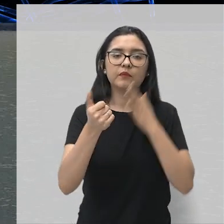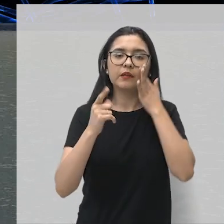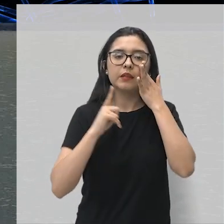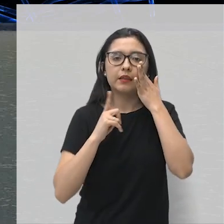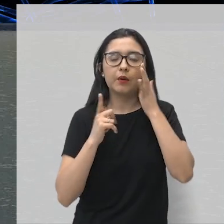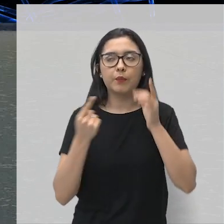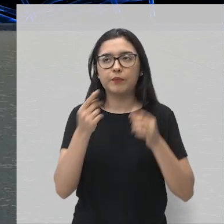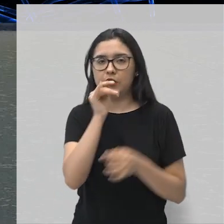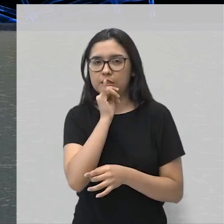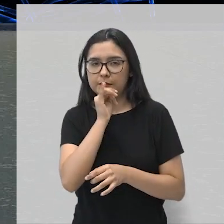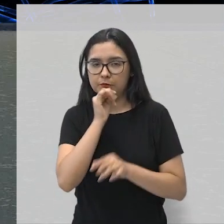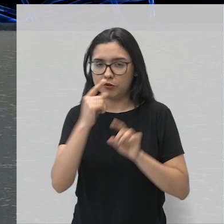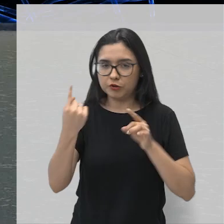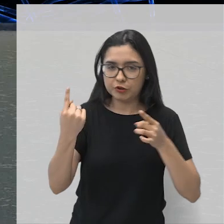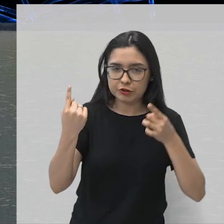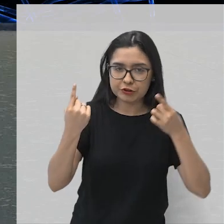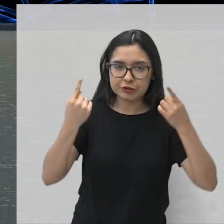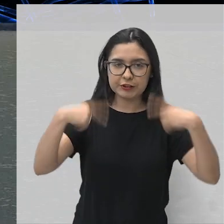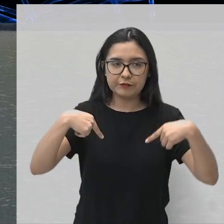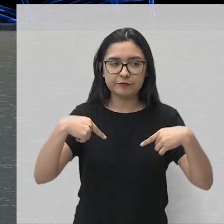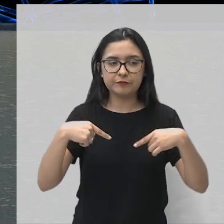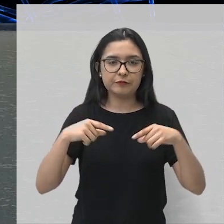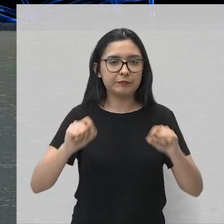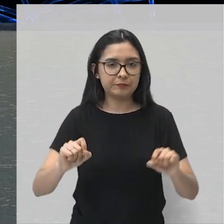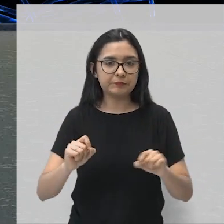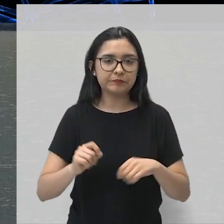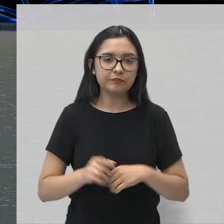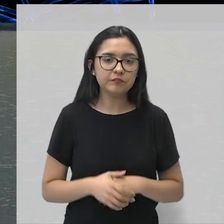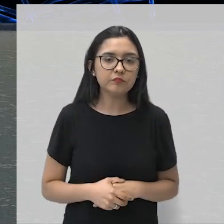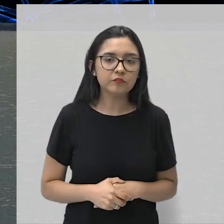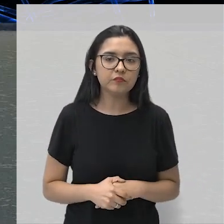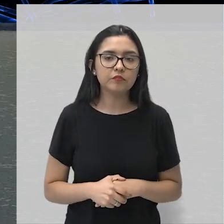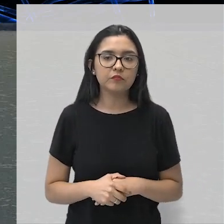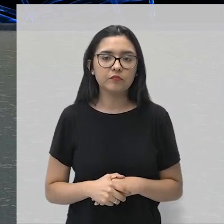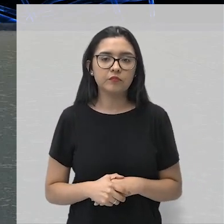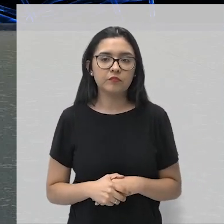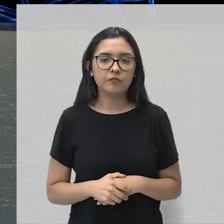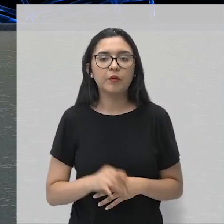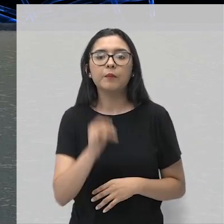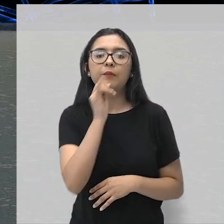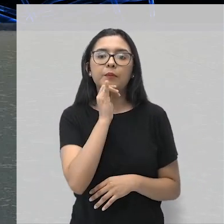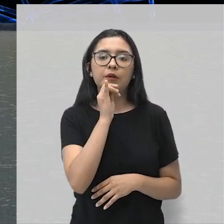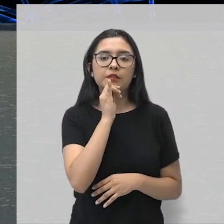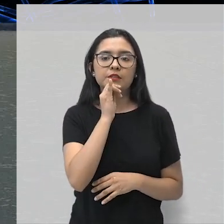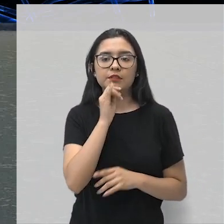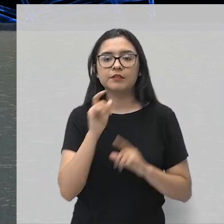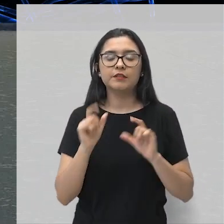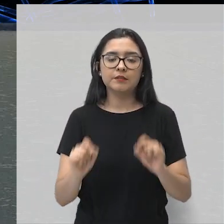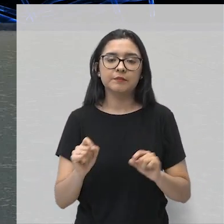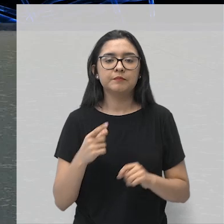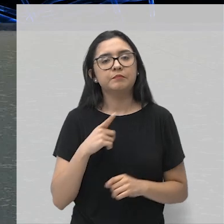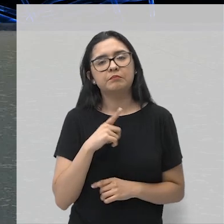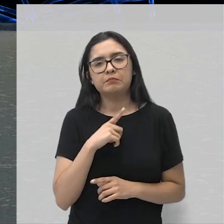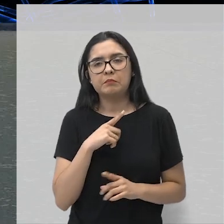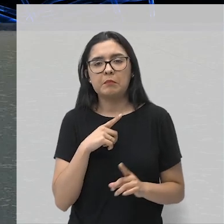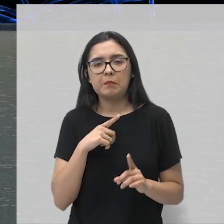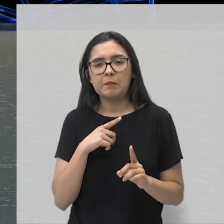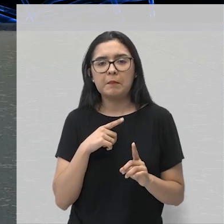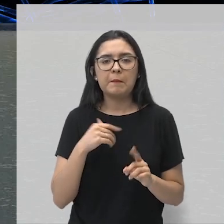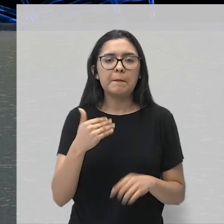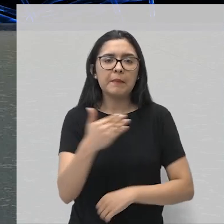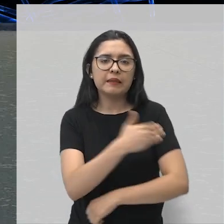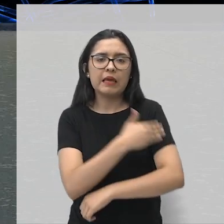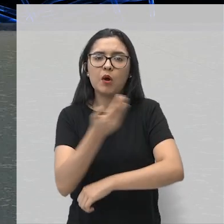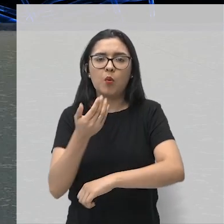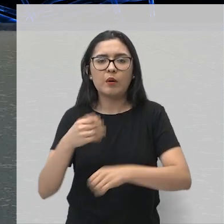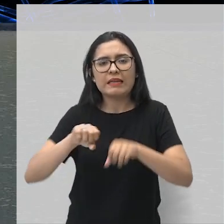um desafio que acontece assim por força maior, por força externa, como, por exemplo, se bater ou